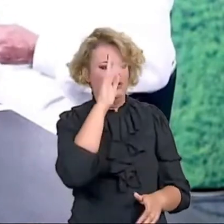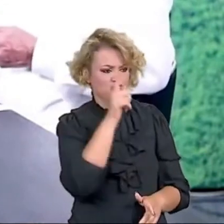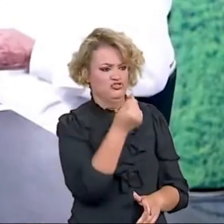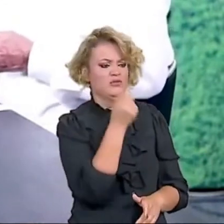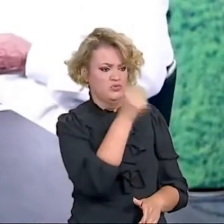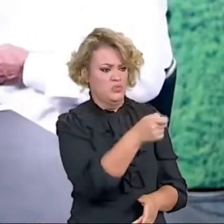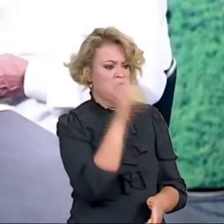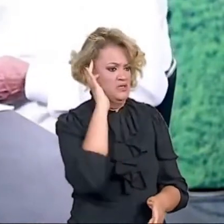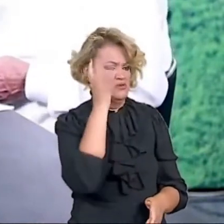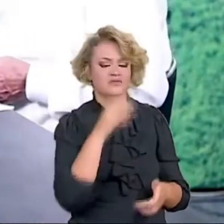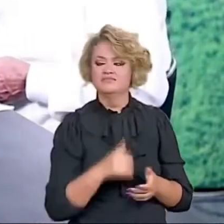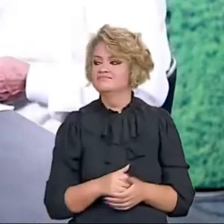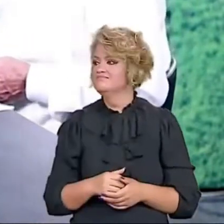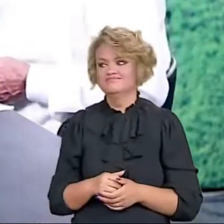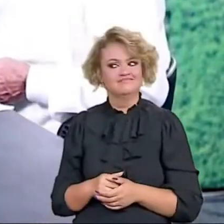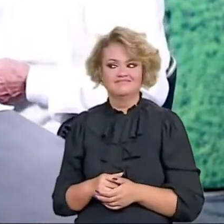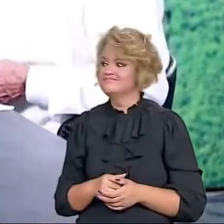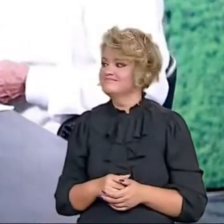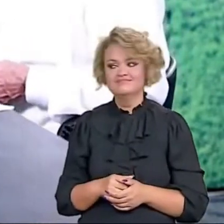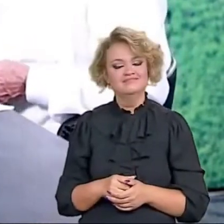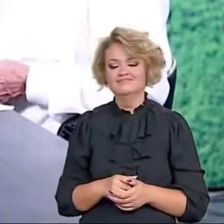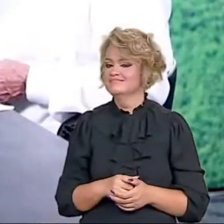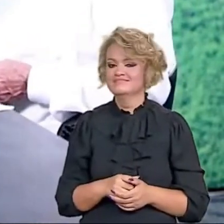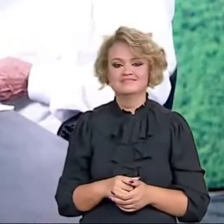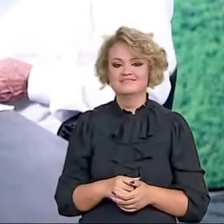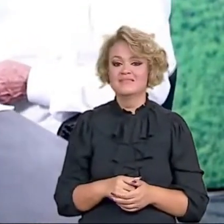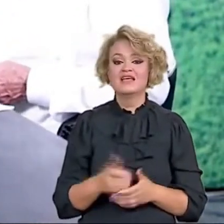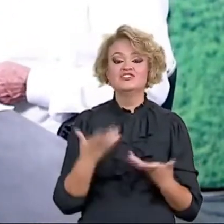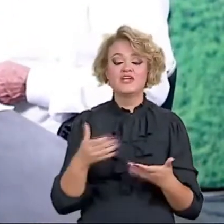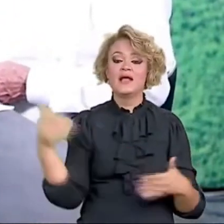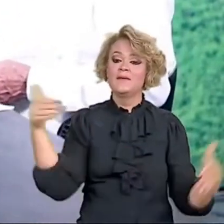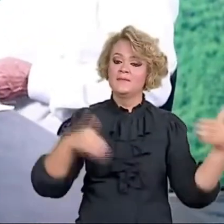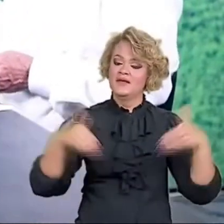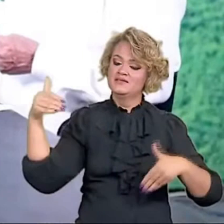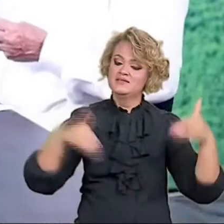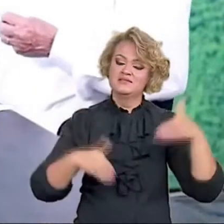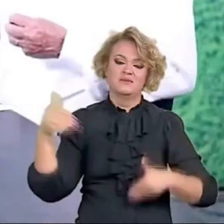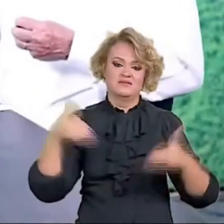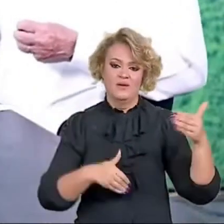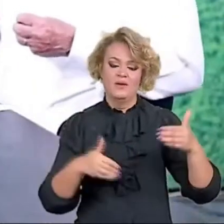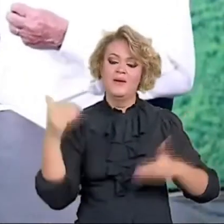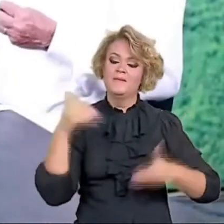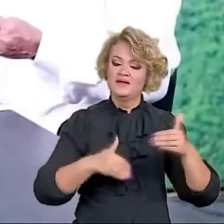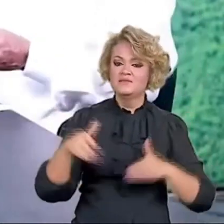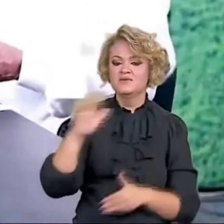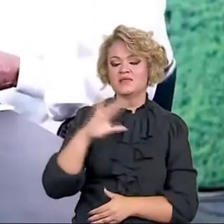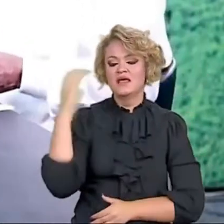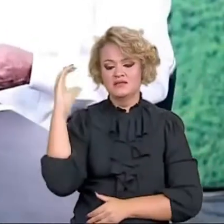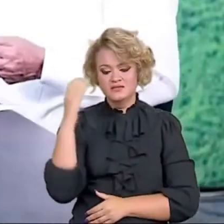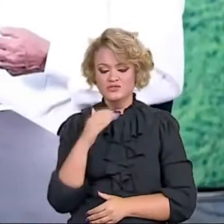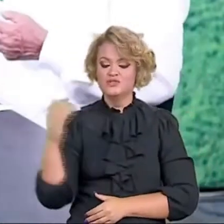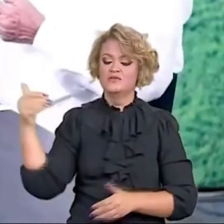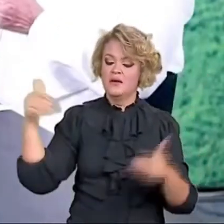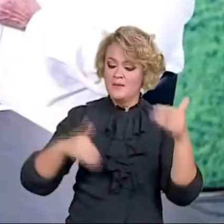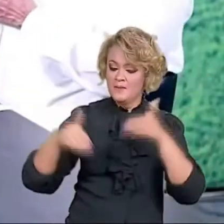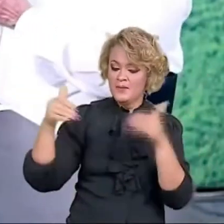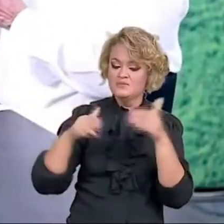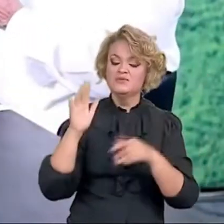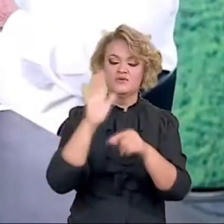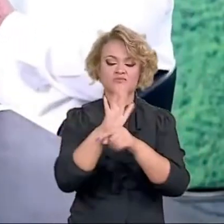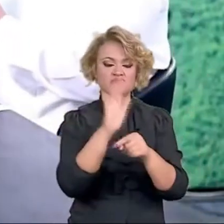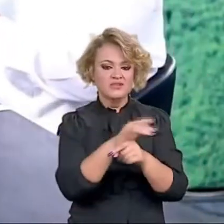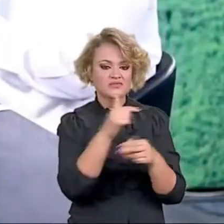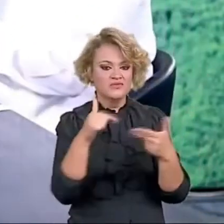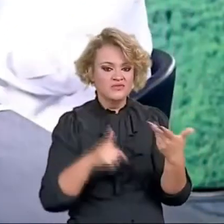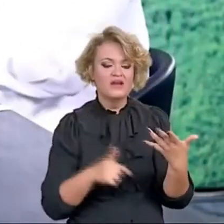não é só dinheiro. O que nós queremos é participação, sabe, científica. O que nós queremos é contribuição. O que nós